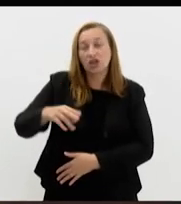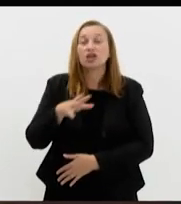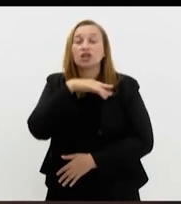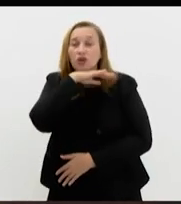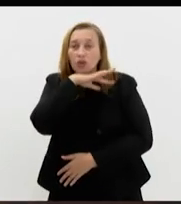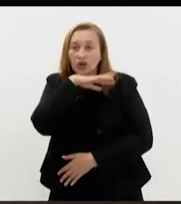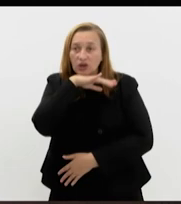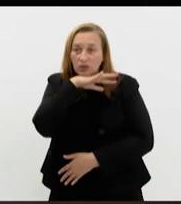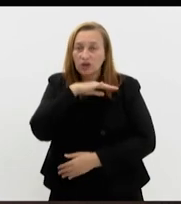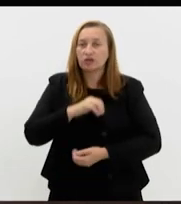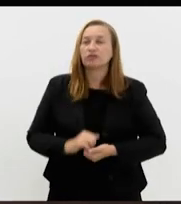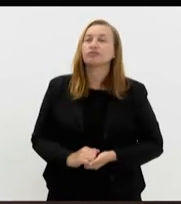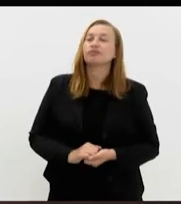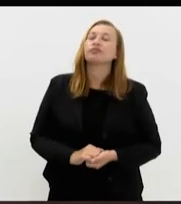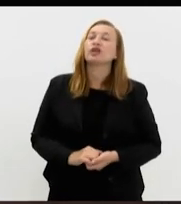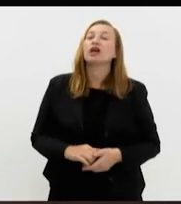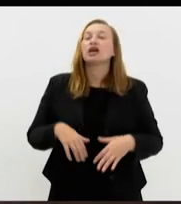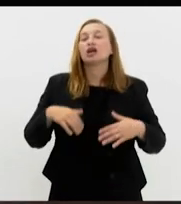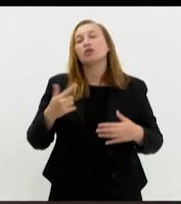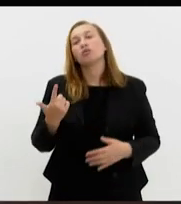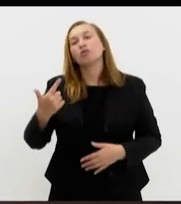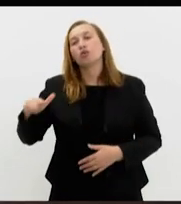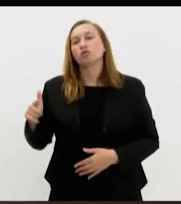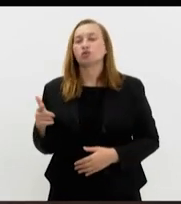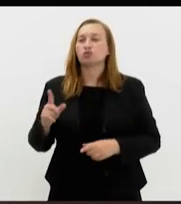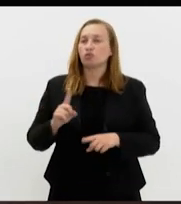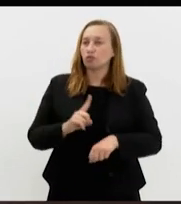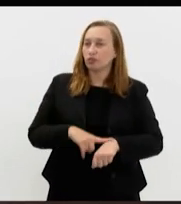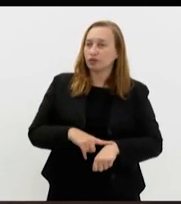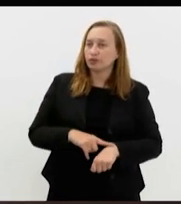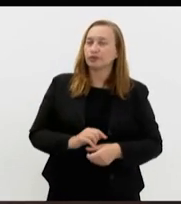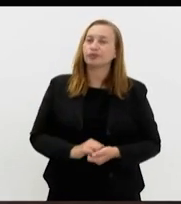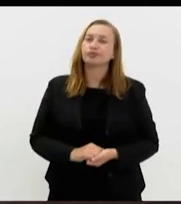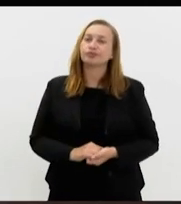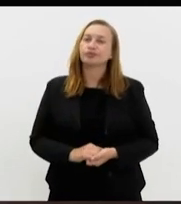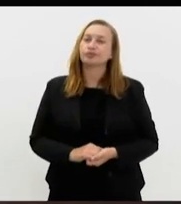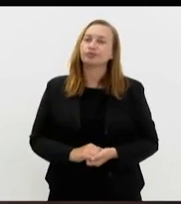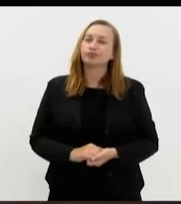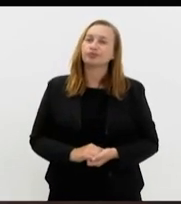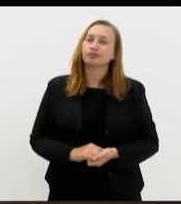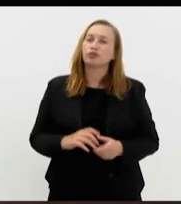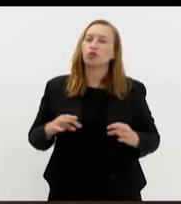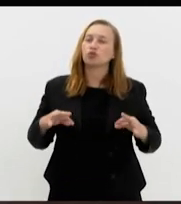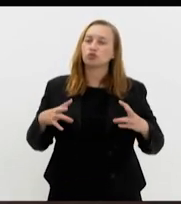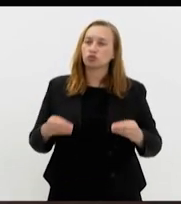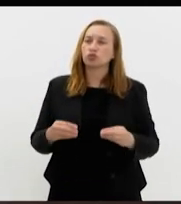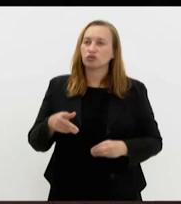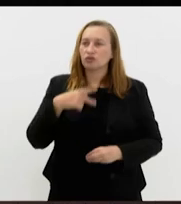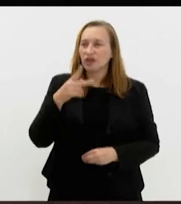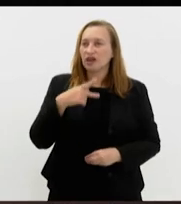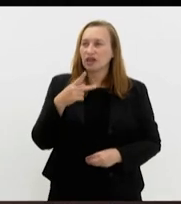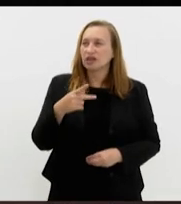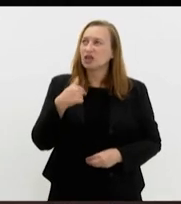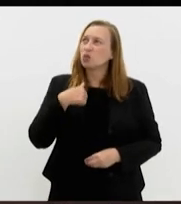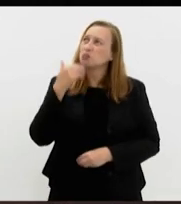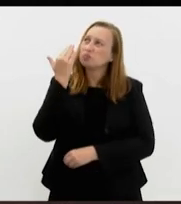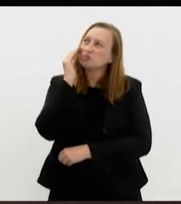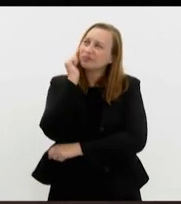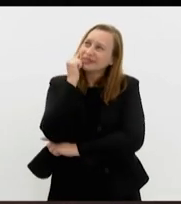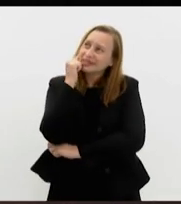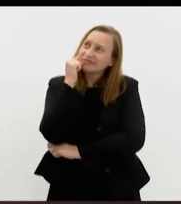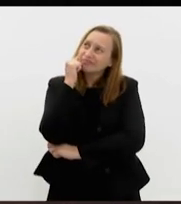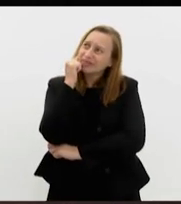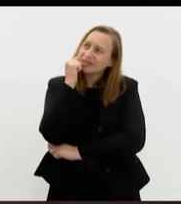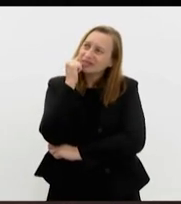a sociedade civil. Por outro lado, né, além de tudo isso, eu fui tentar entender